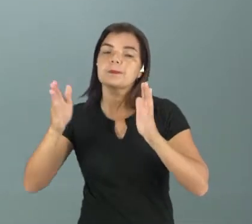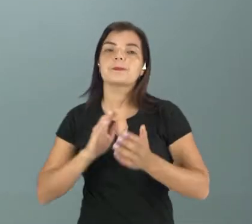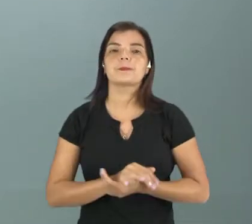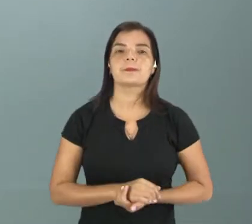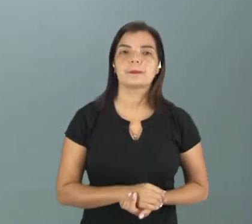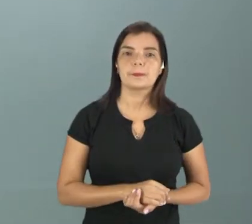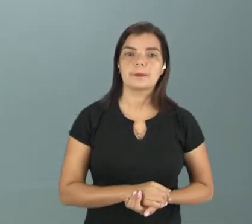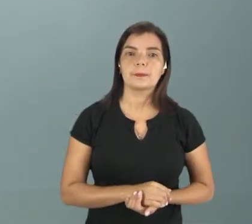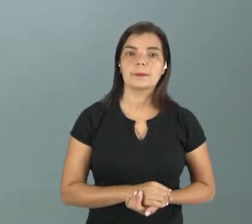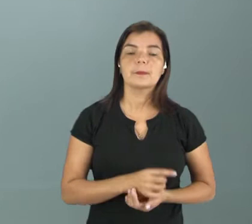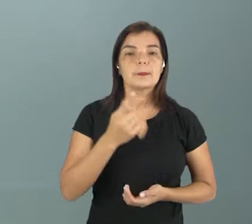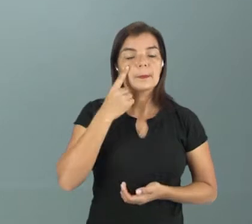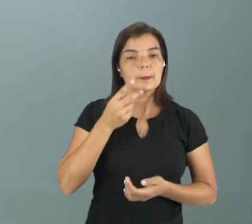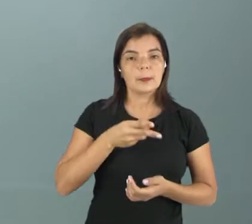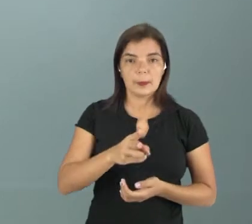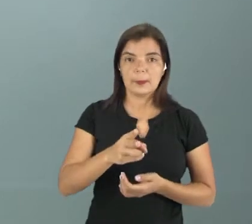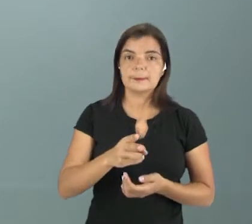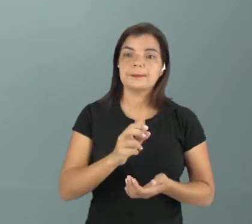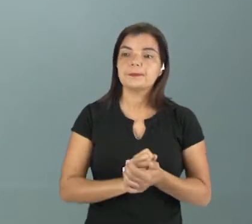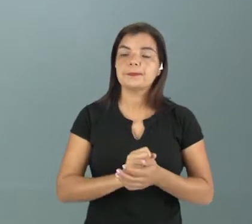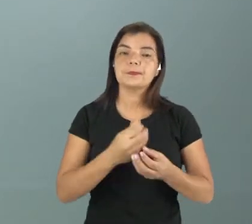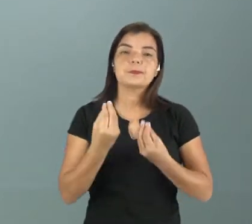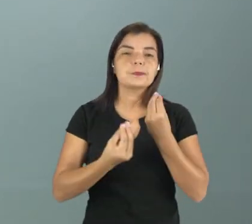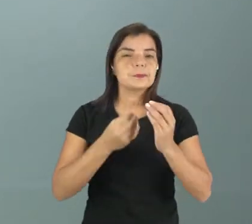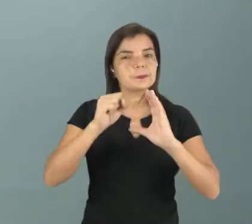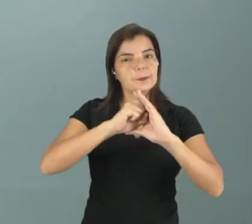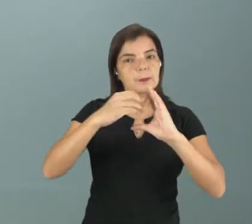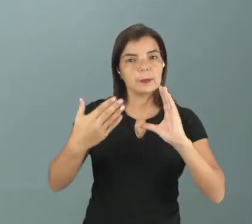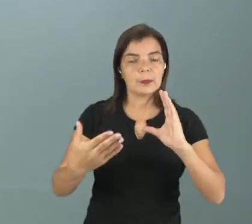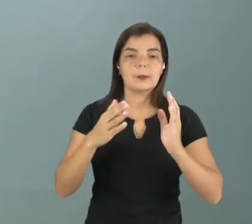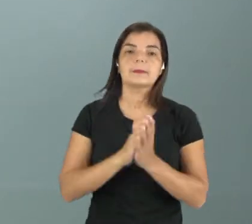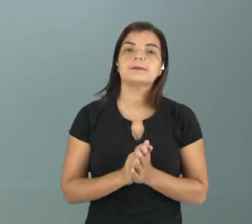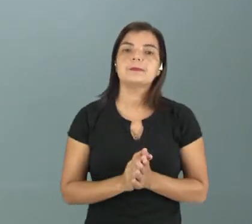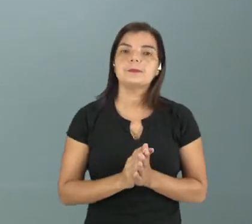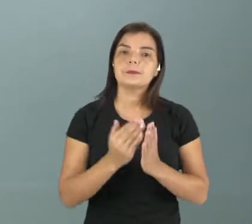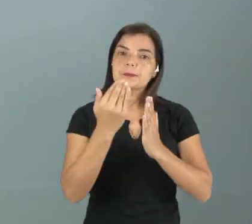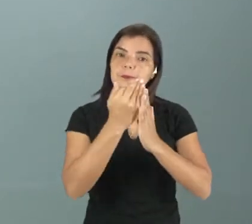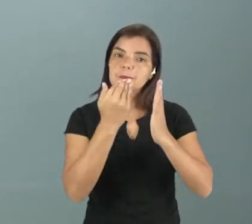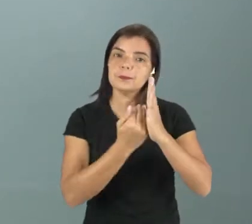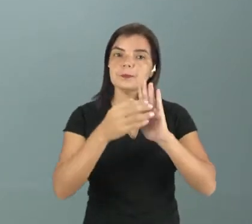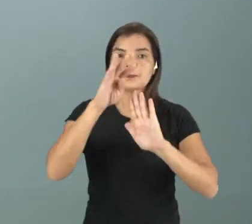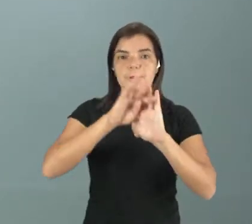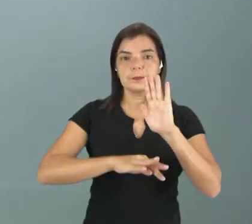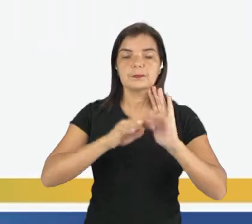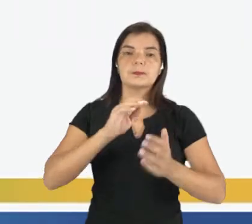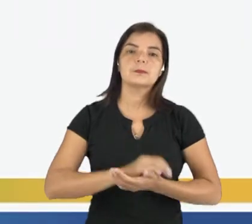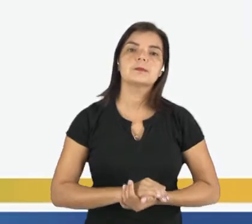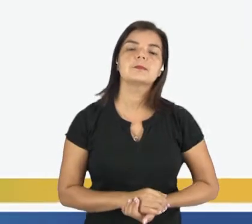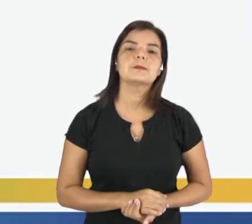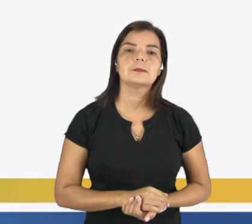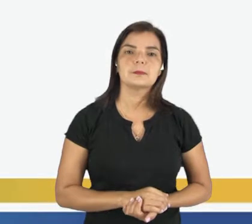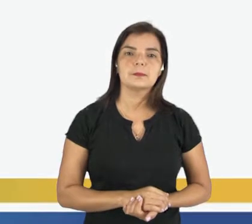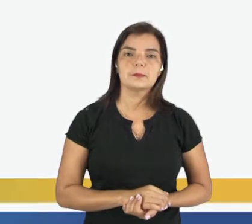outra. Tá? Vamos continuar aí na tela para a gente ver as características, as partes desse texto, tá bom? Vamos lá comigo.